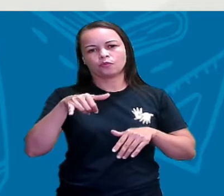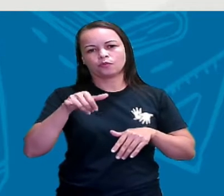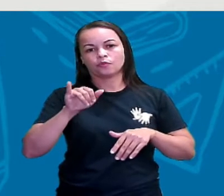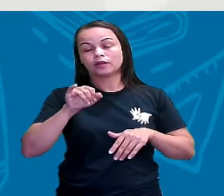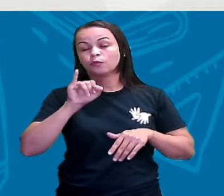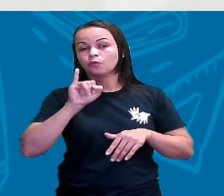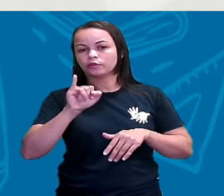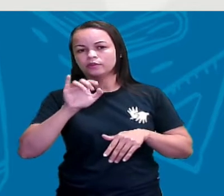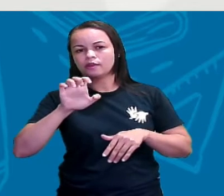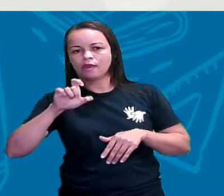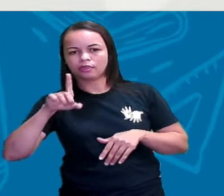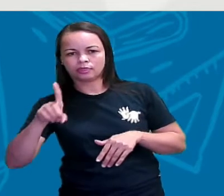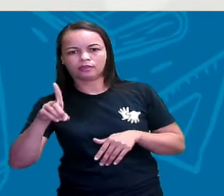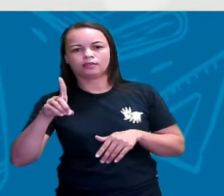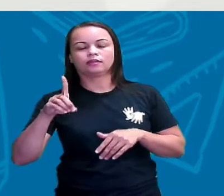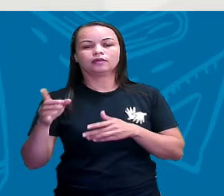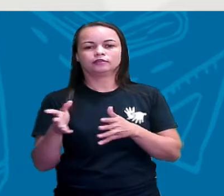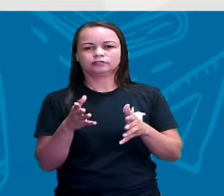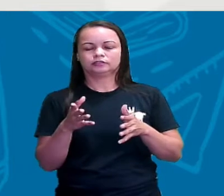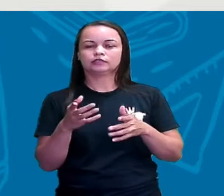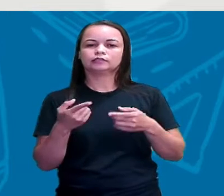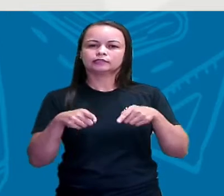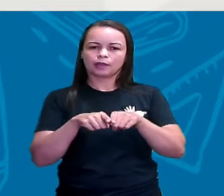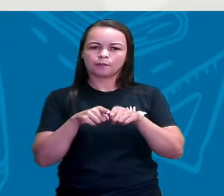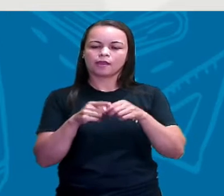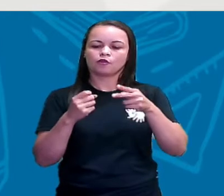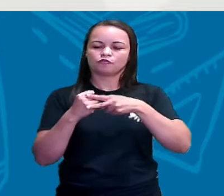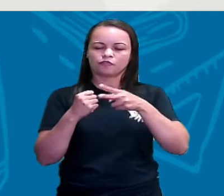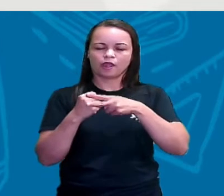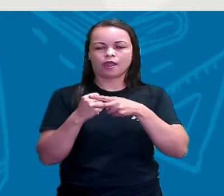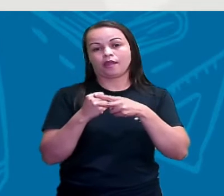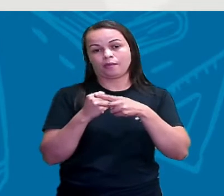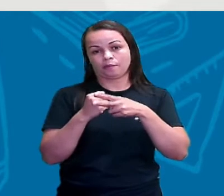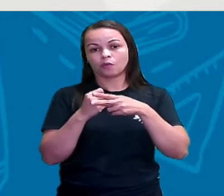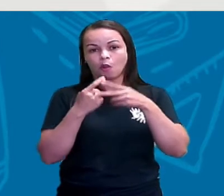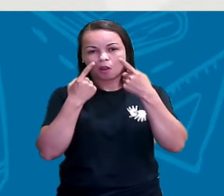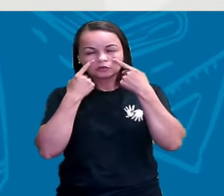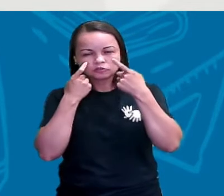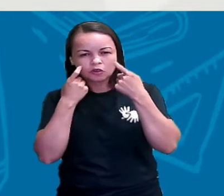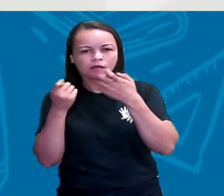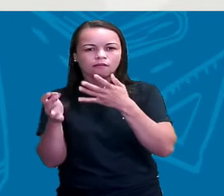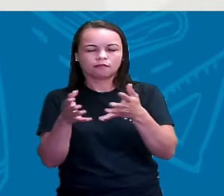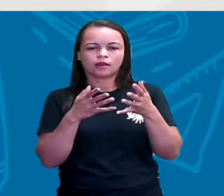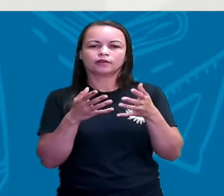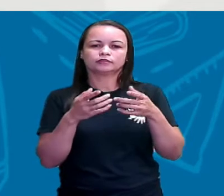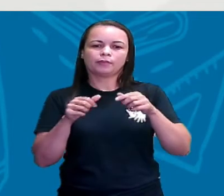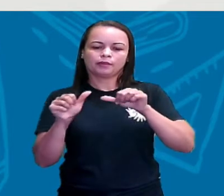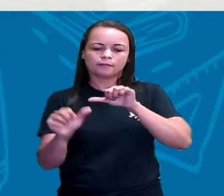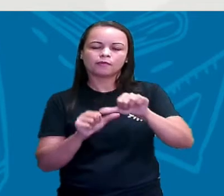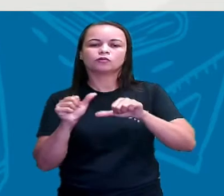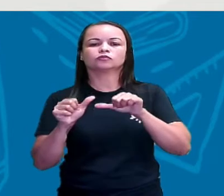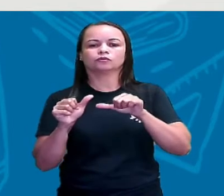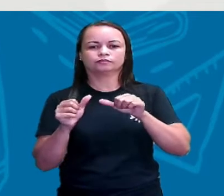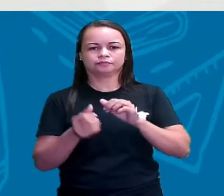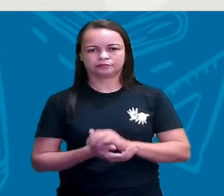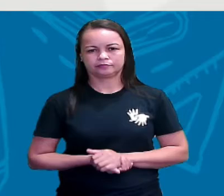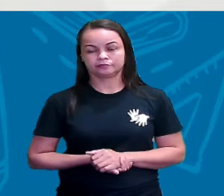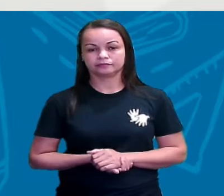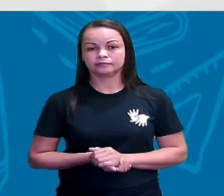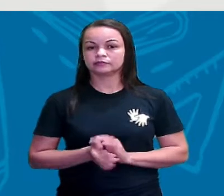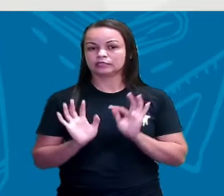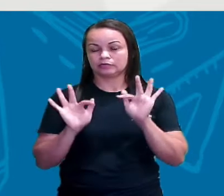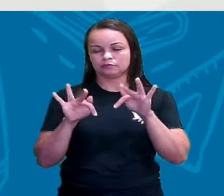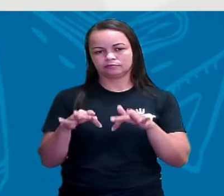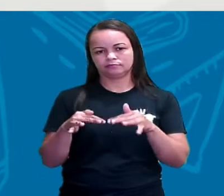to cry, que é o verbo chorar, retirou aí o Y, ficou cried. E por último,